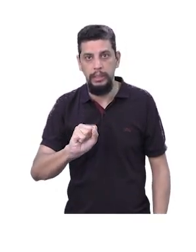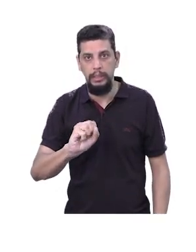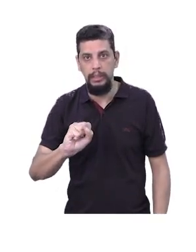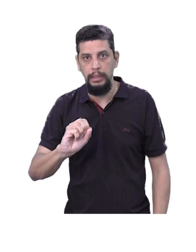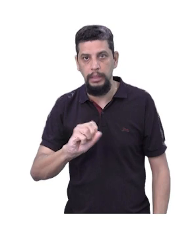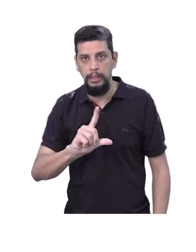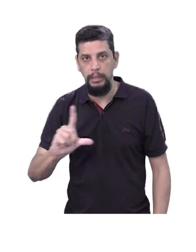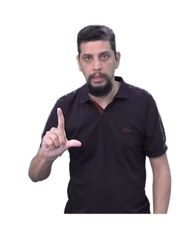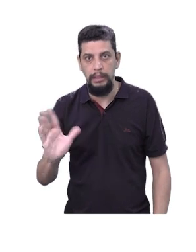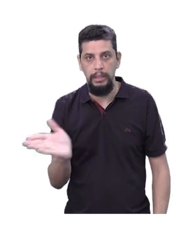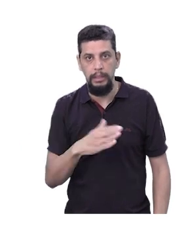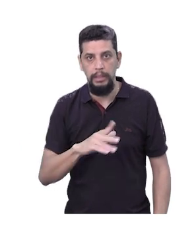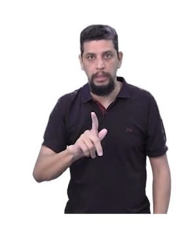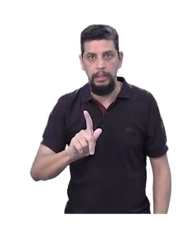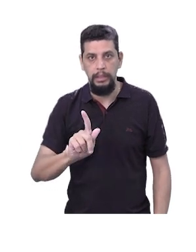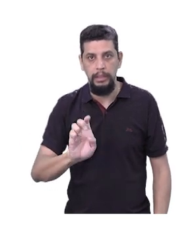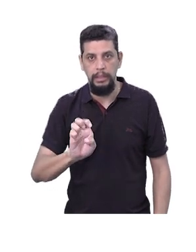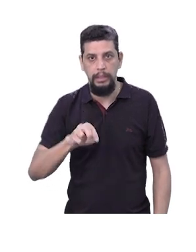Girassol.